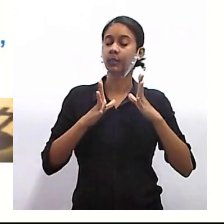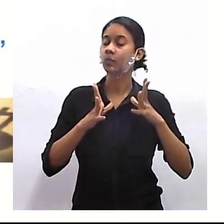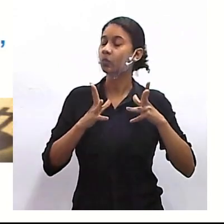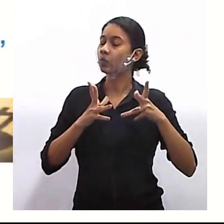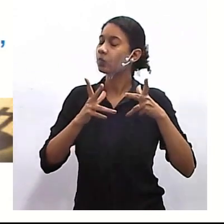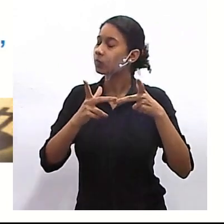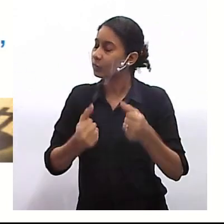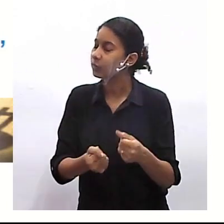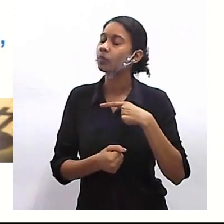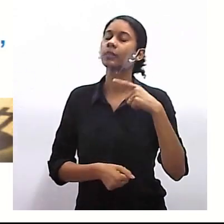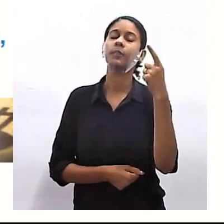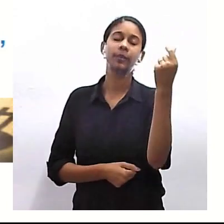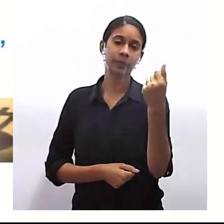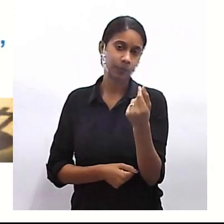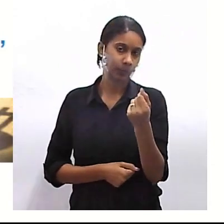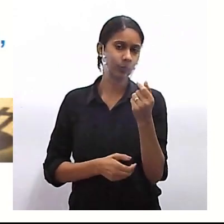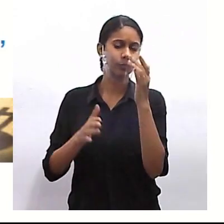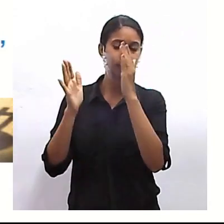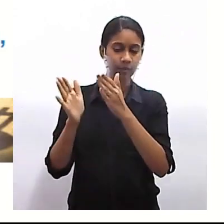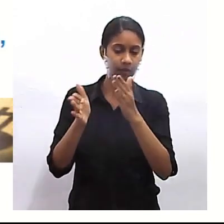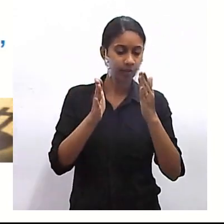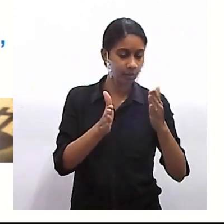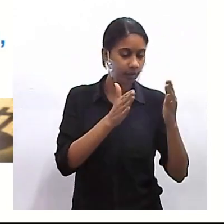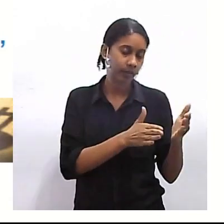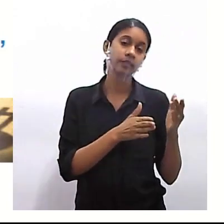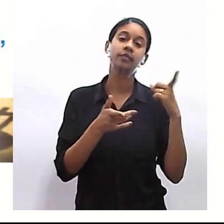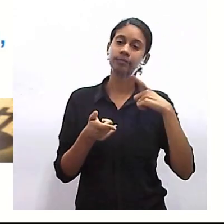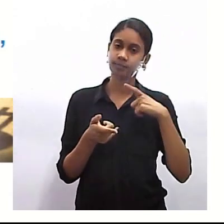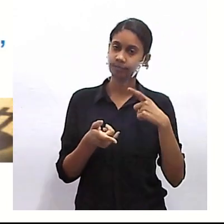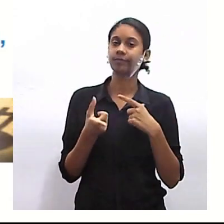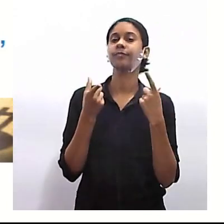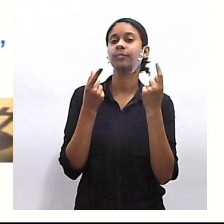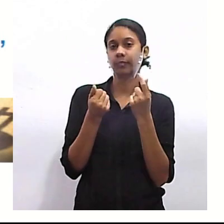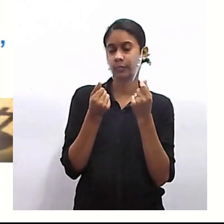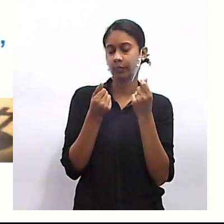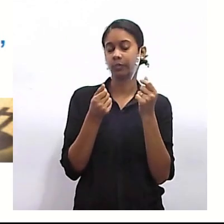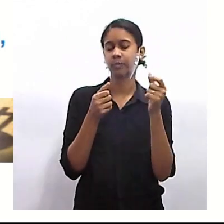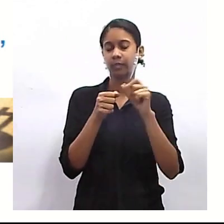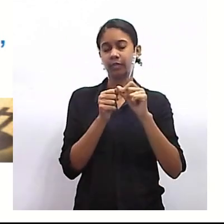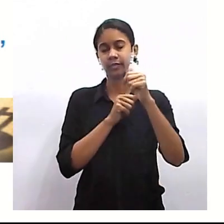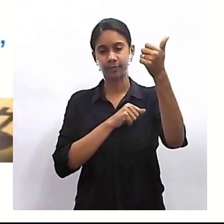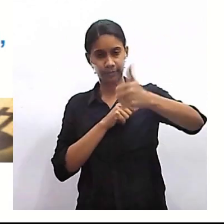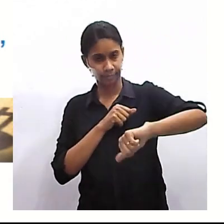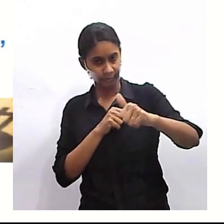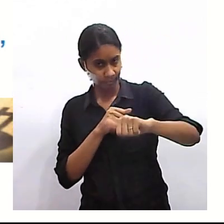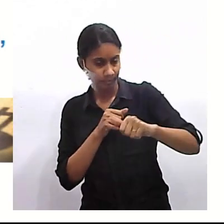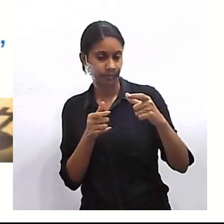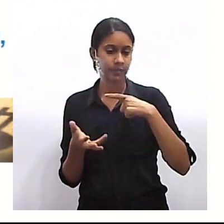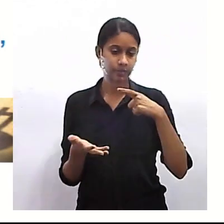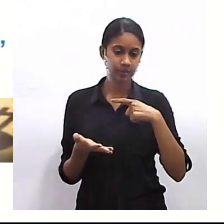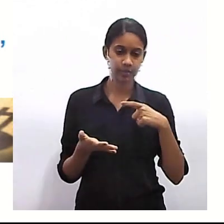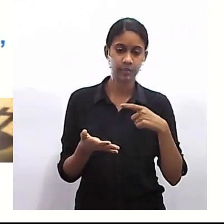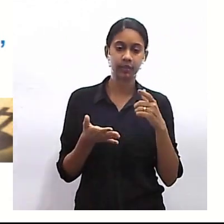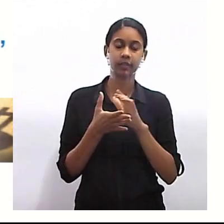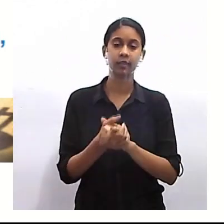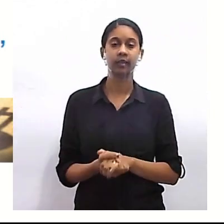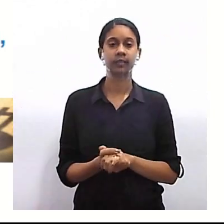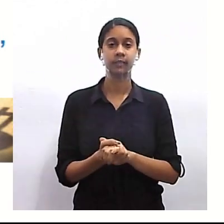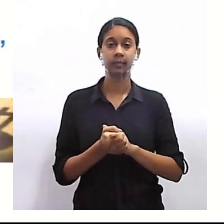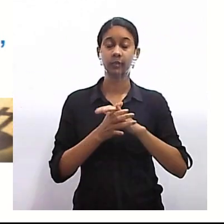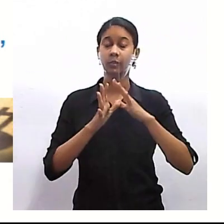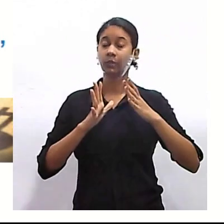custo, para cada parte da operação tem um custo envolvido. Então, para que possamos avaliar o impacto de um custo logístico